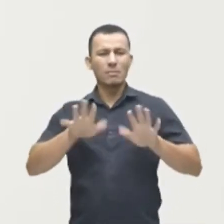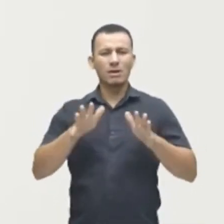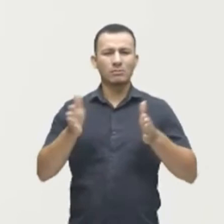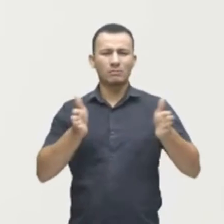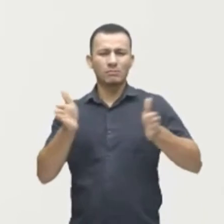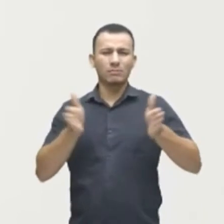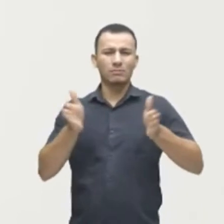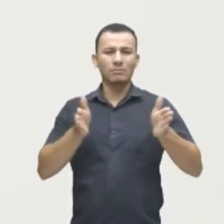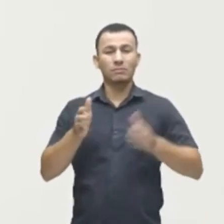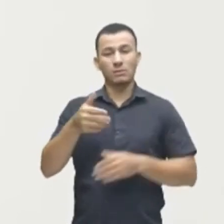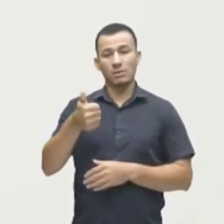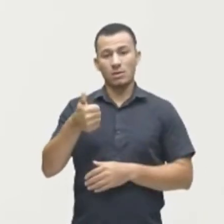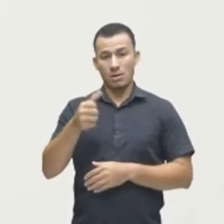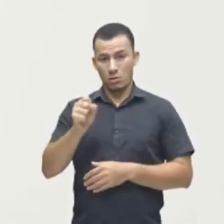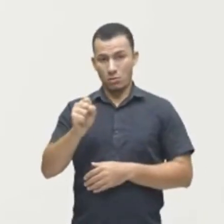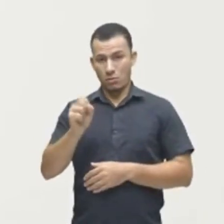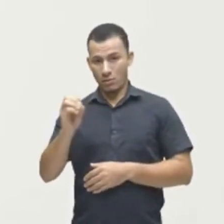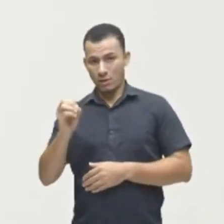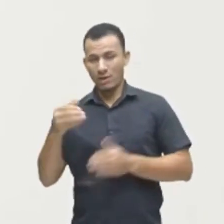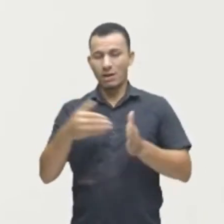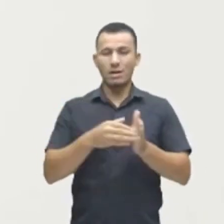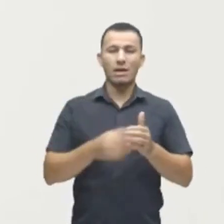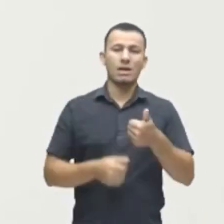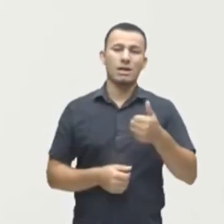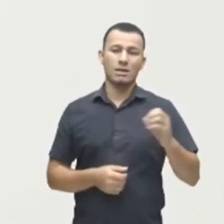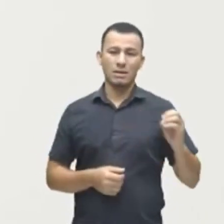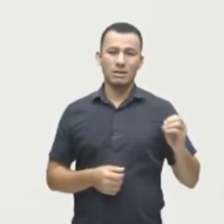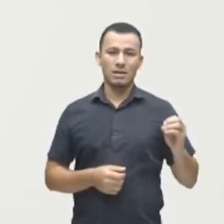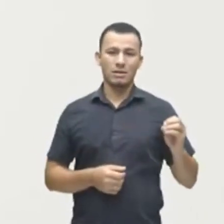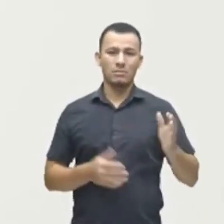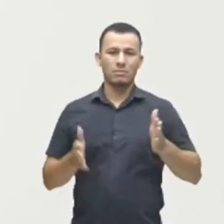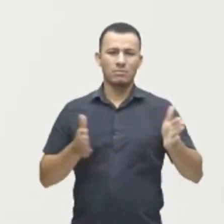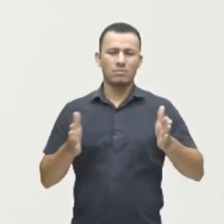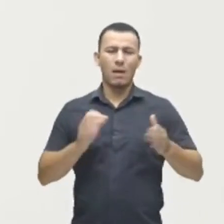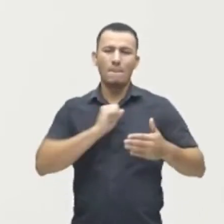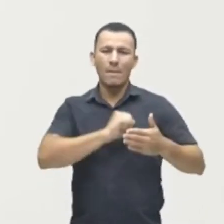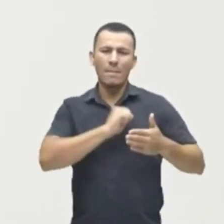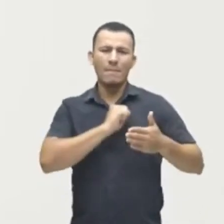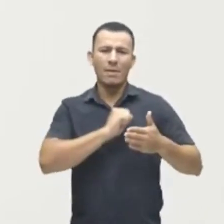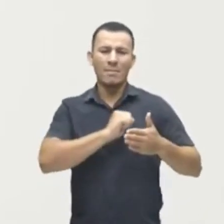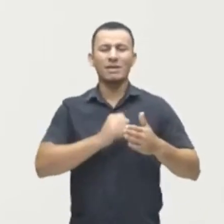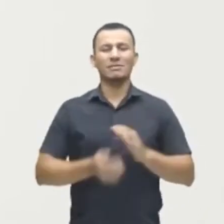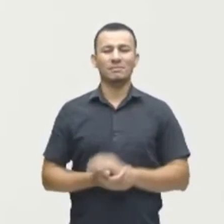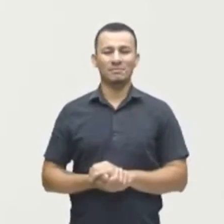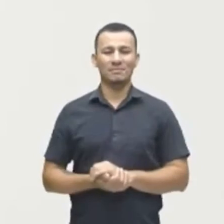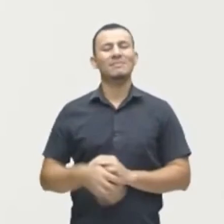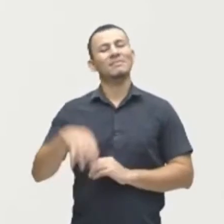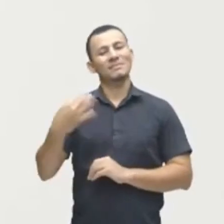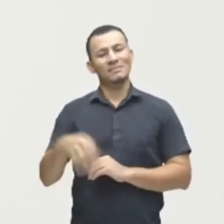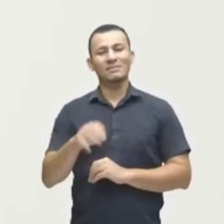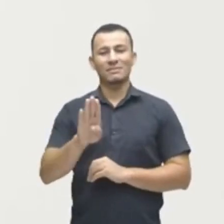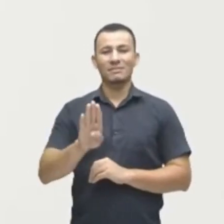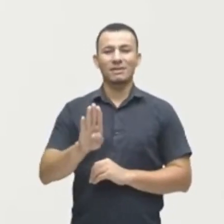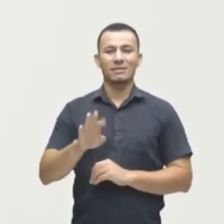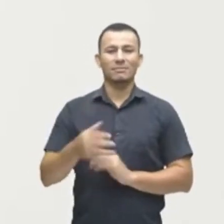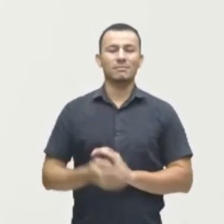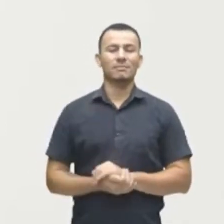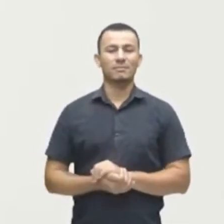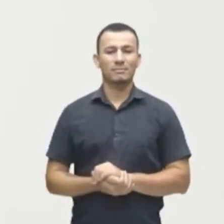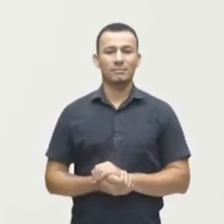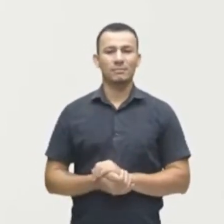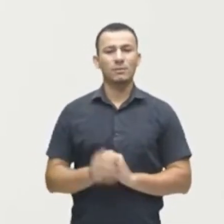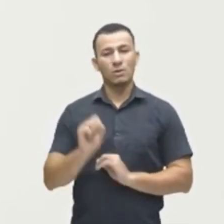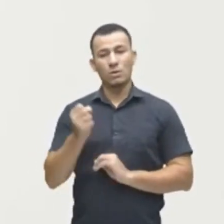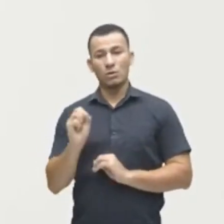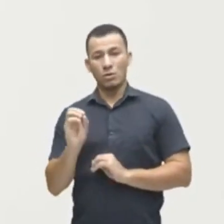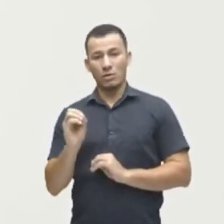entre 80 a 100 batimentos cardíacos. Vamos ver o resultado? Muito bem. Letra B, de